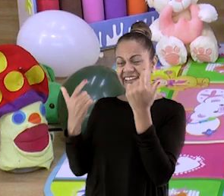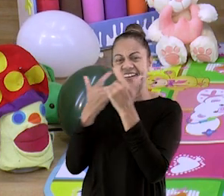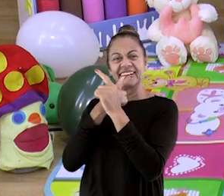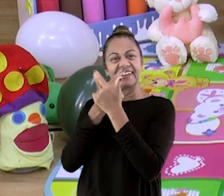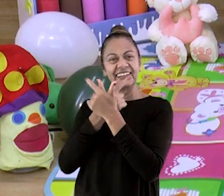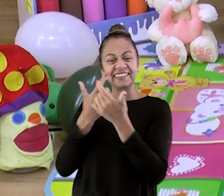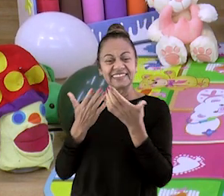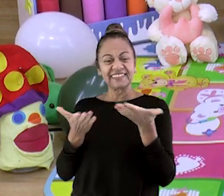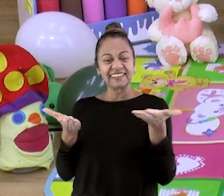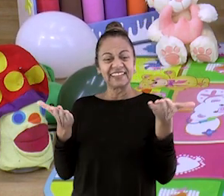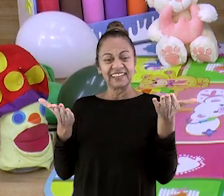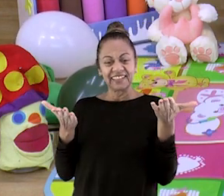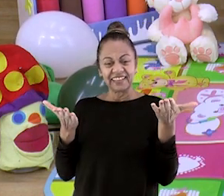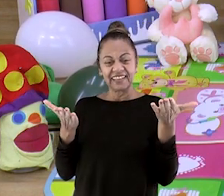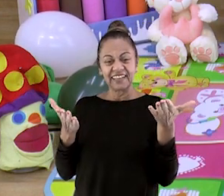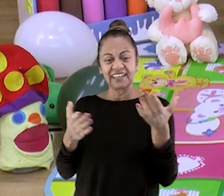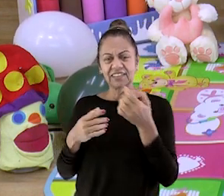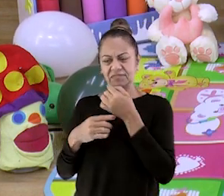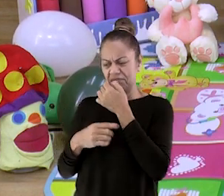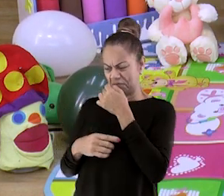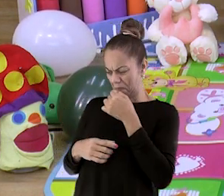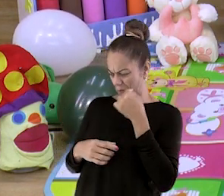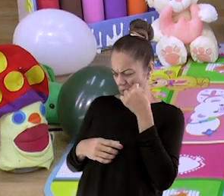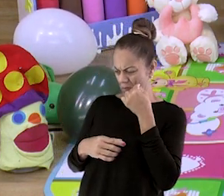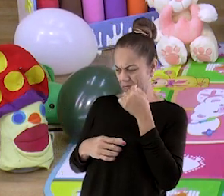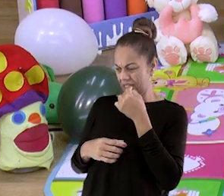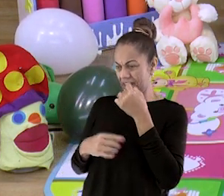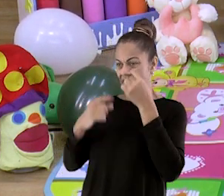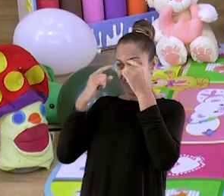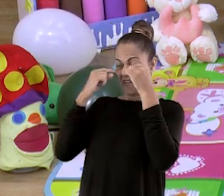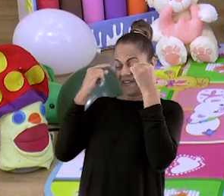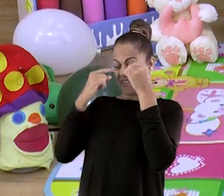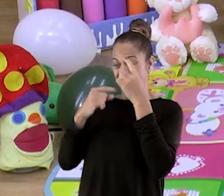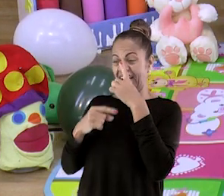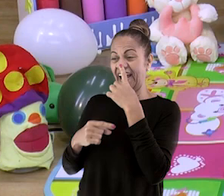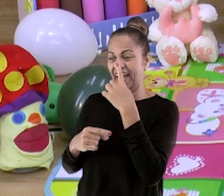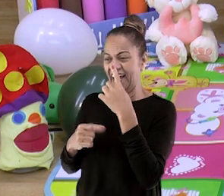assim casa com boca olho nariz